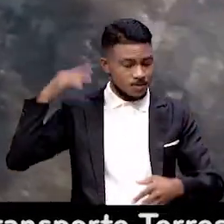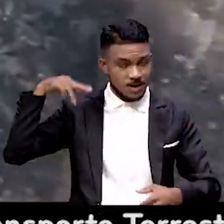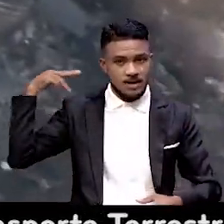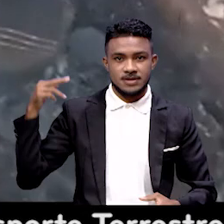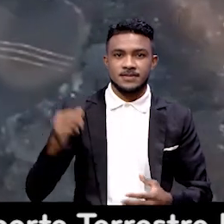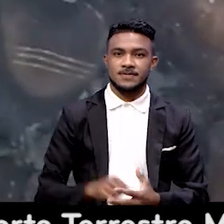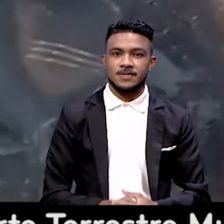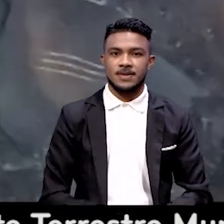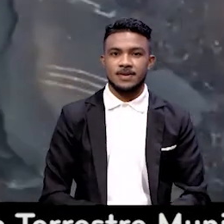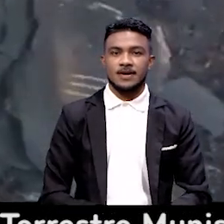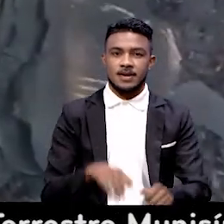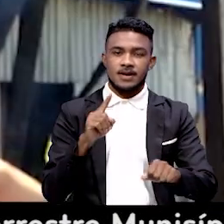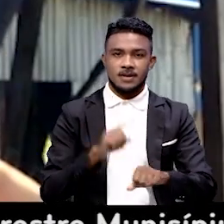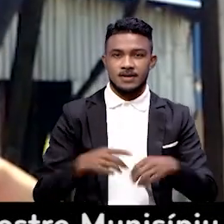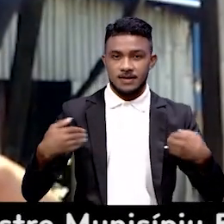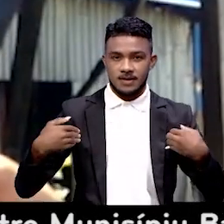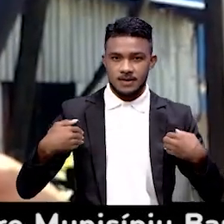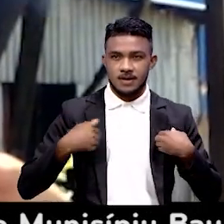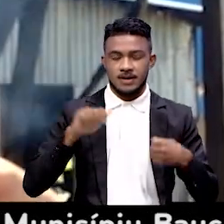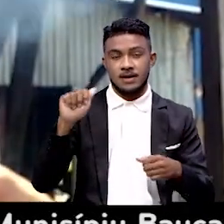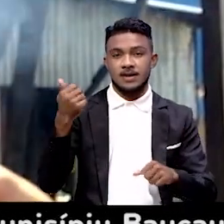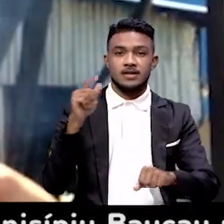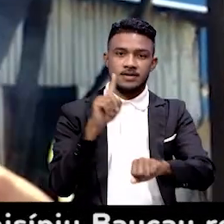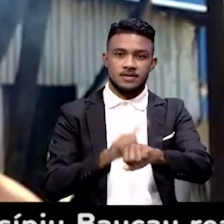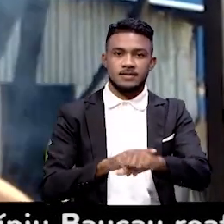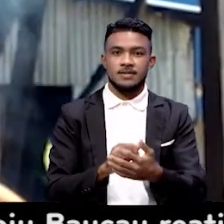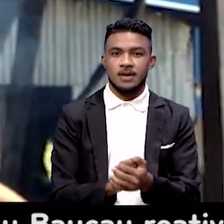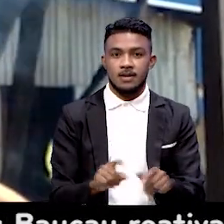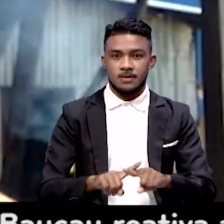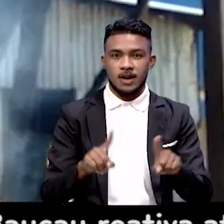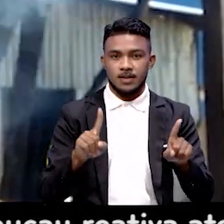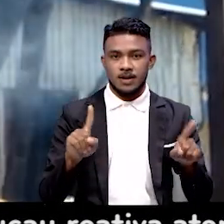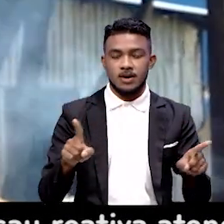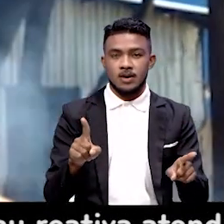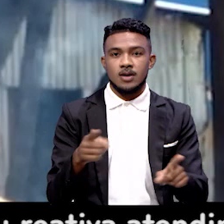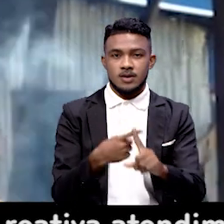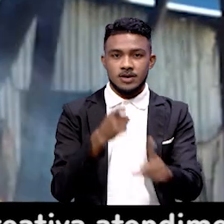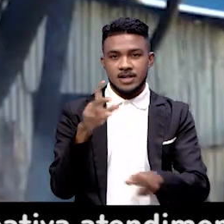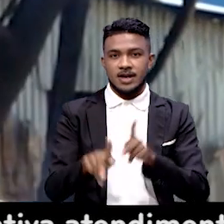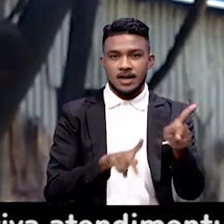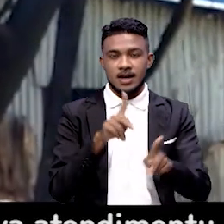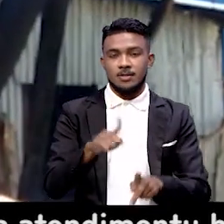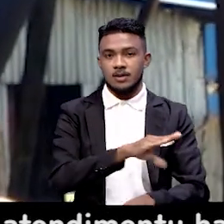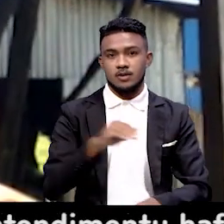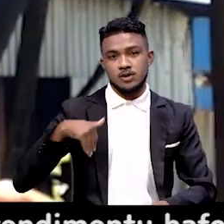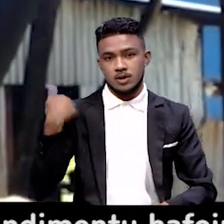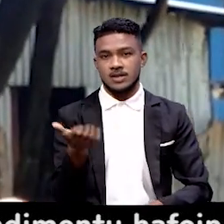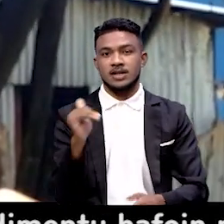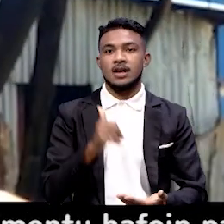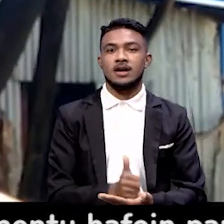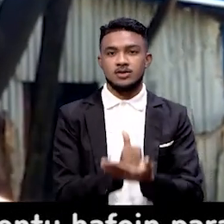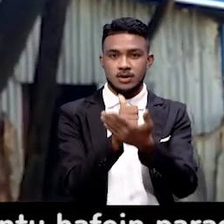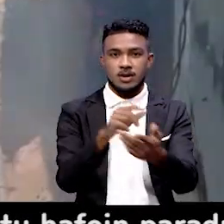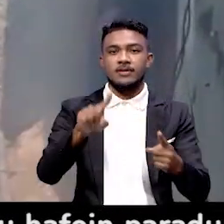10 horas, acontece aí no mercado. Mas husi comunidade, com os ovos ira foi mal. O